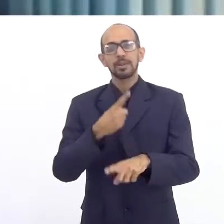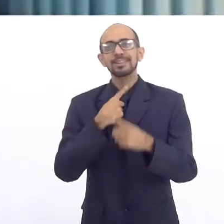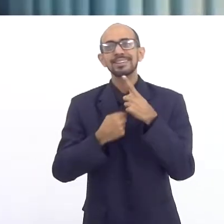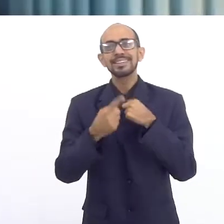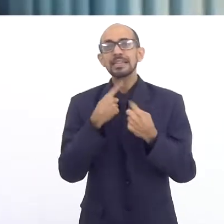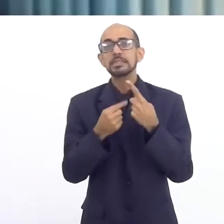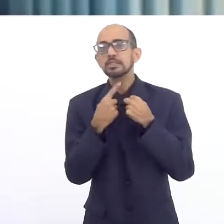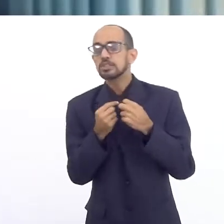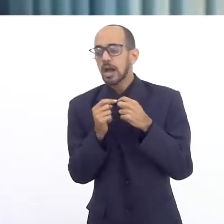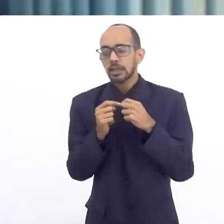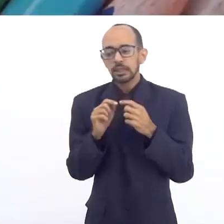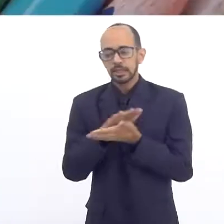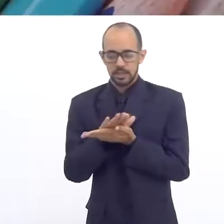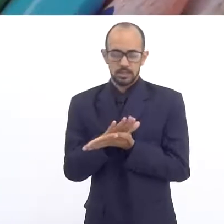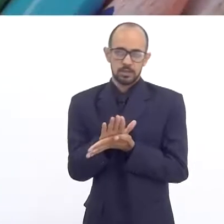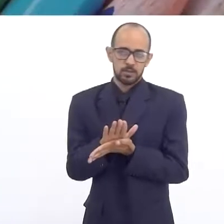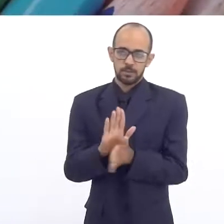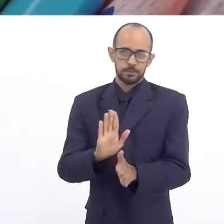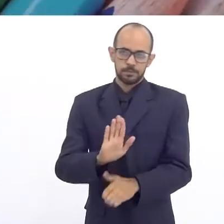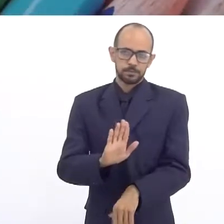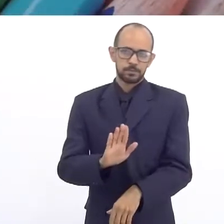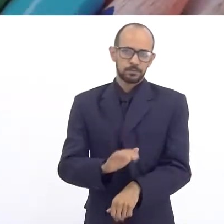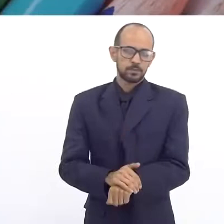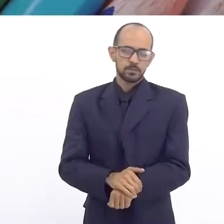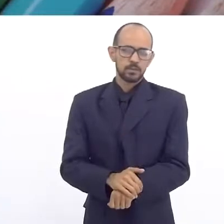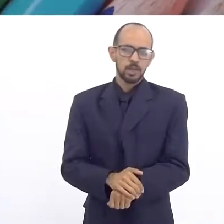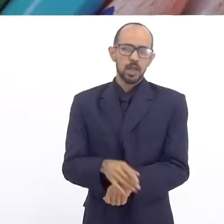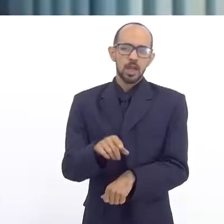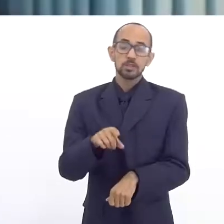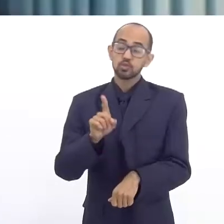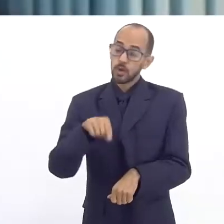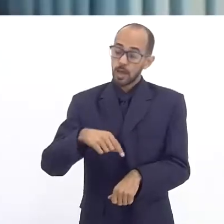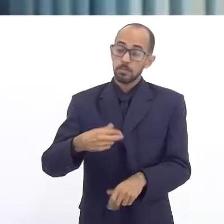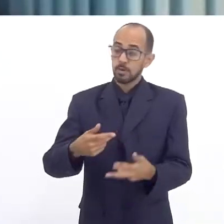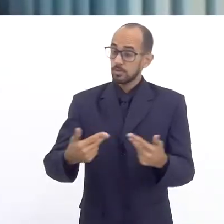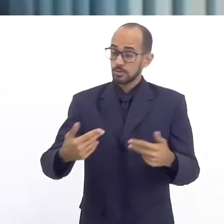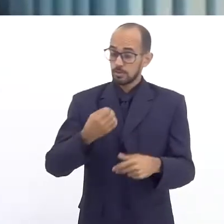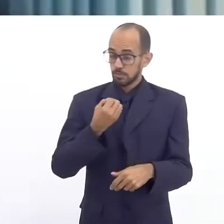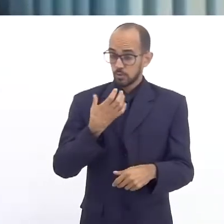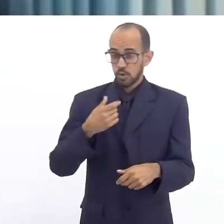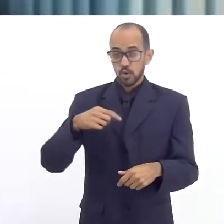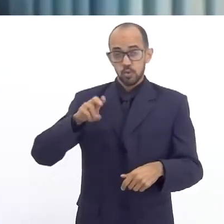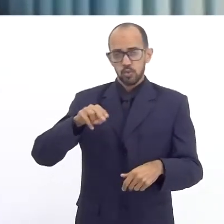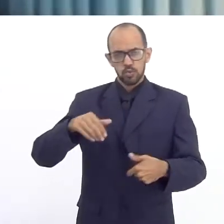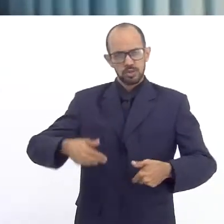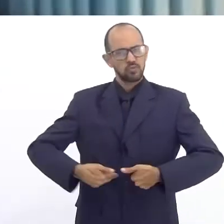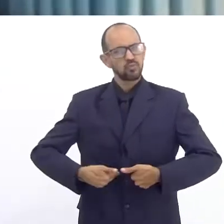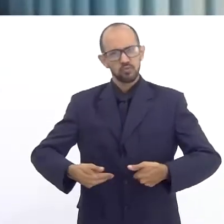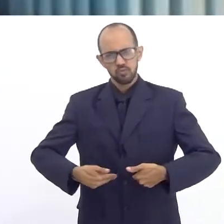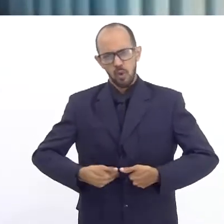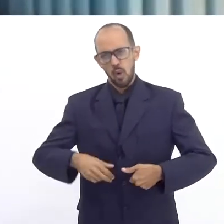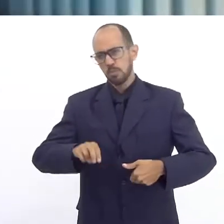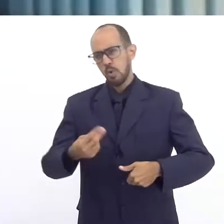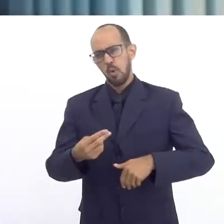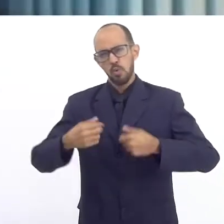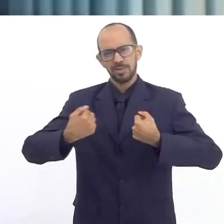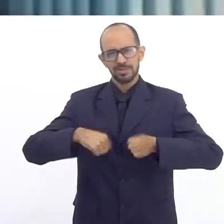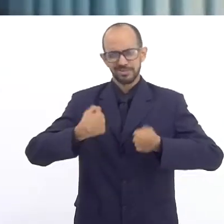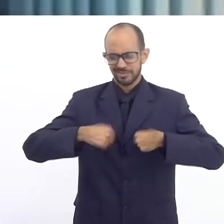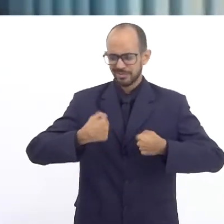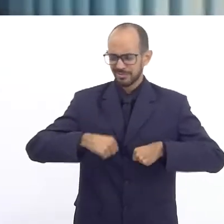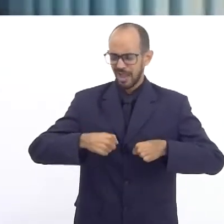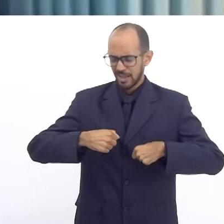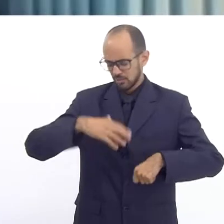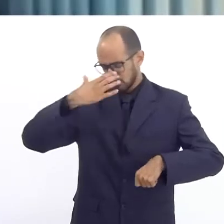desejar nada. Ótimo. E isso foi uma vivência muito boa que eu tive. Eu não passei fome, nenhuma necessidade,